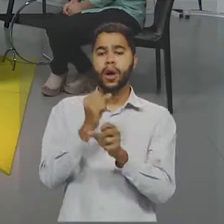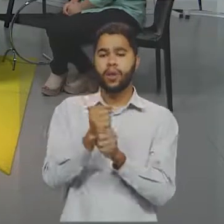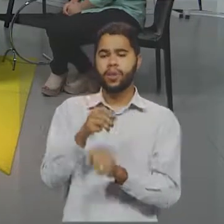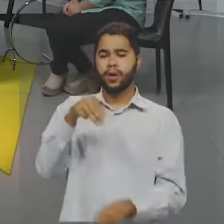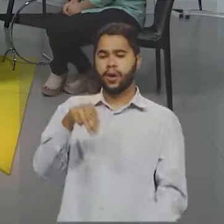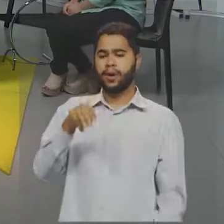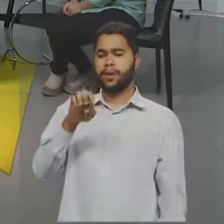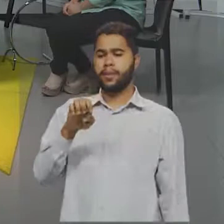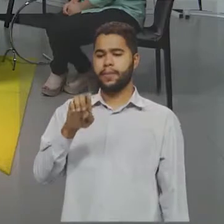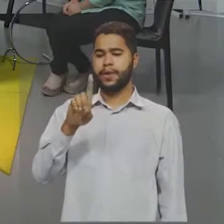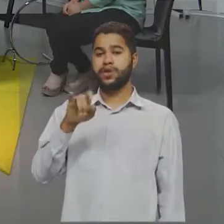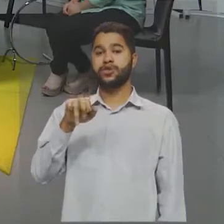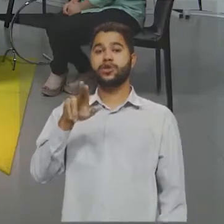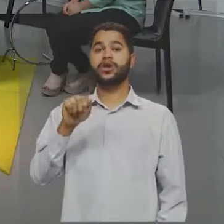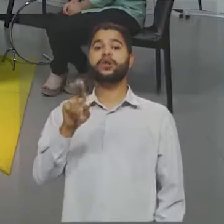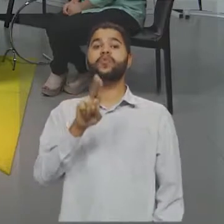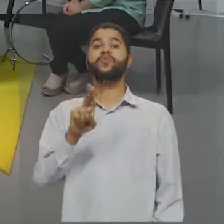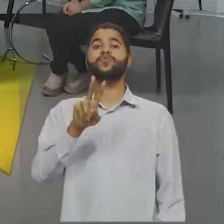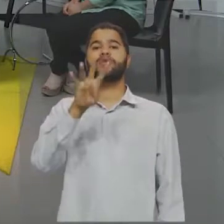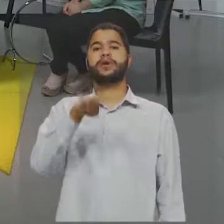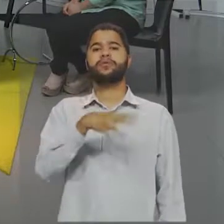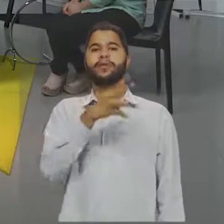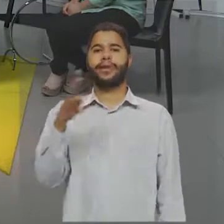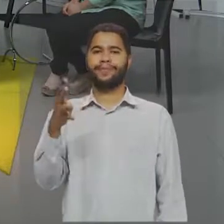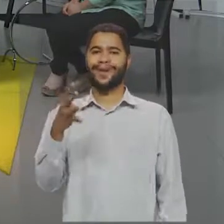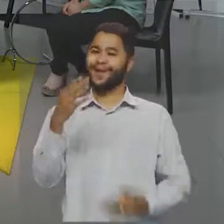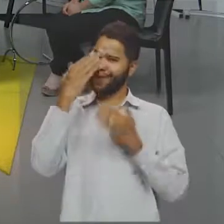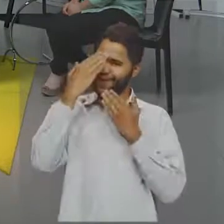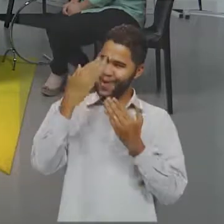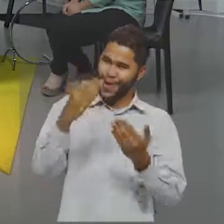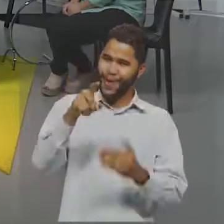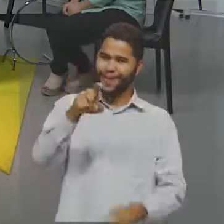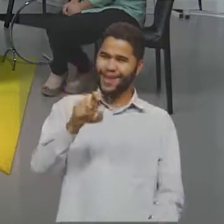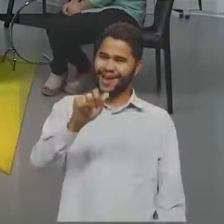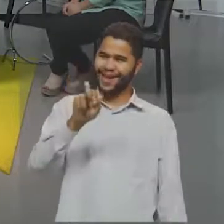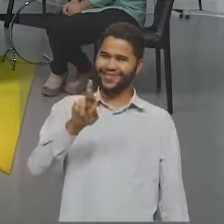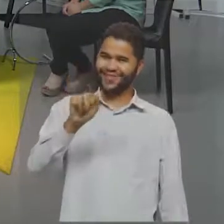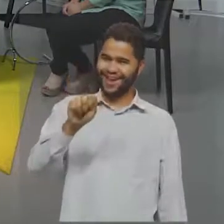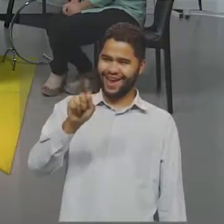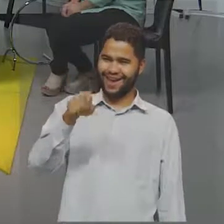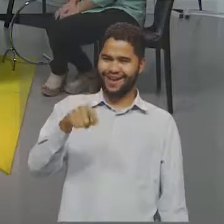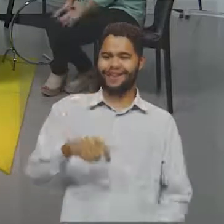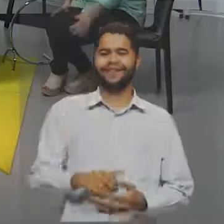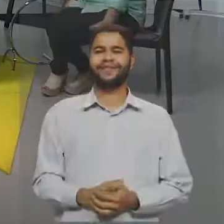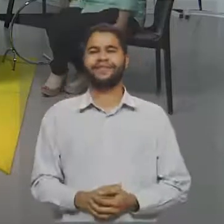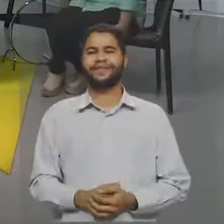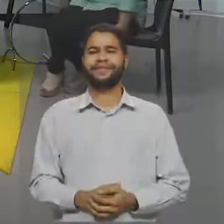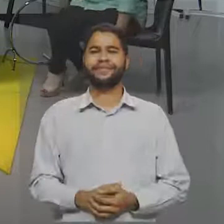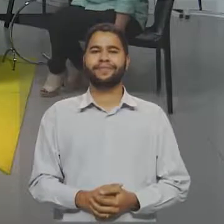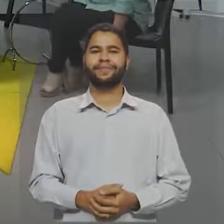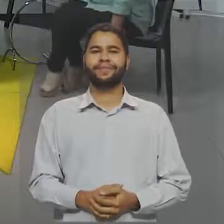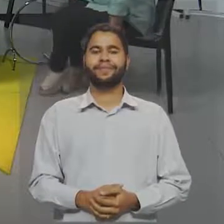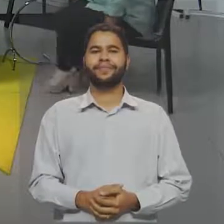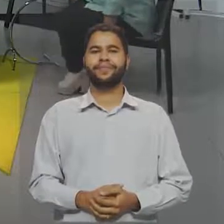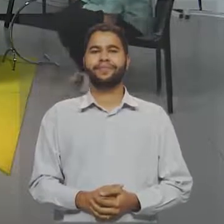com tabela. Obrigado, viu, xará? Obrigado, César. Vamos lá, então.